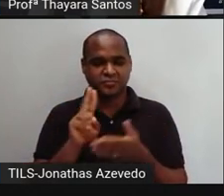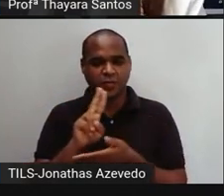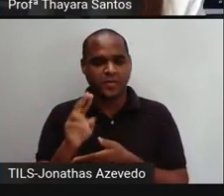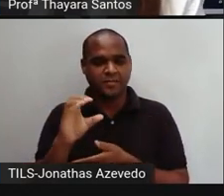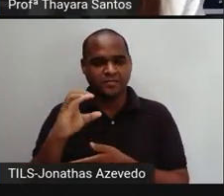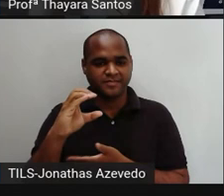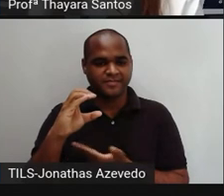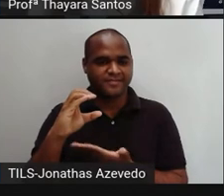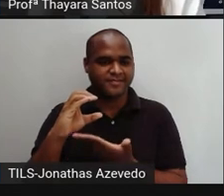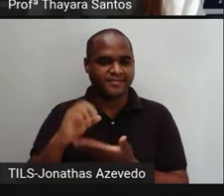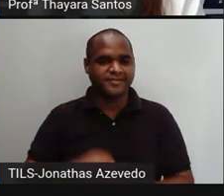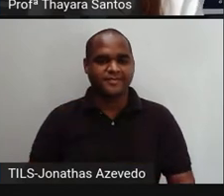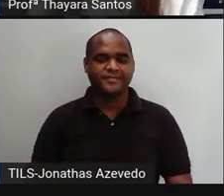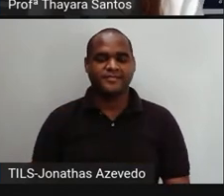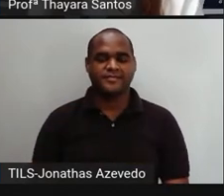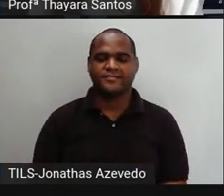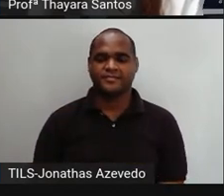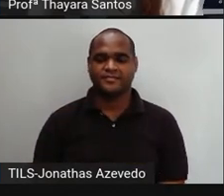Vamos lá.